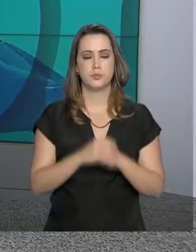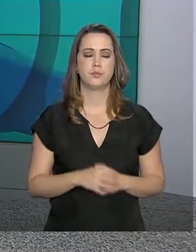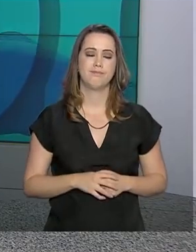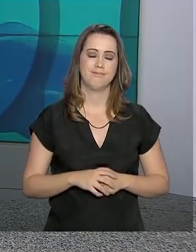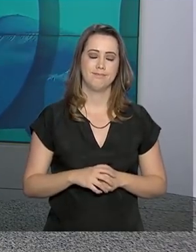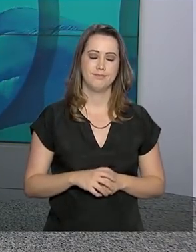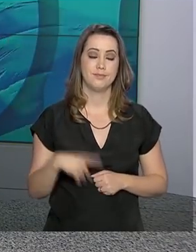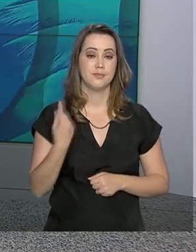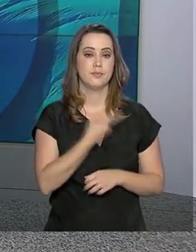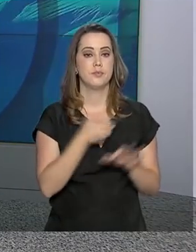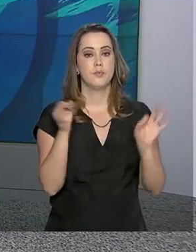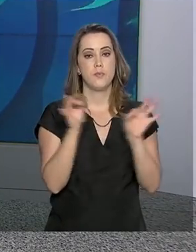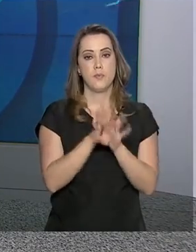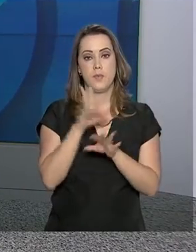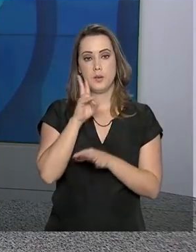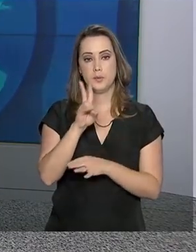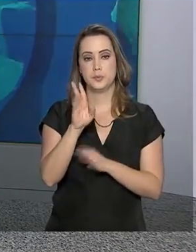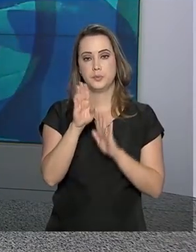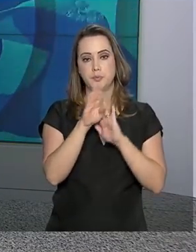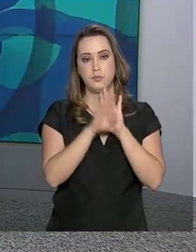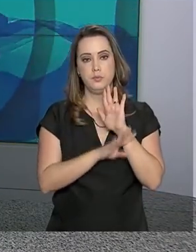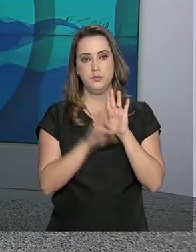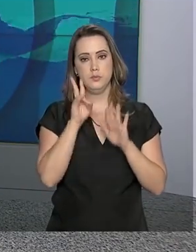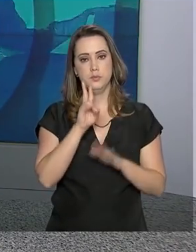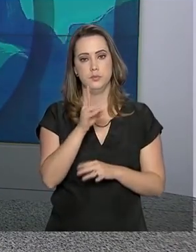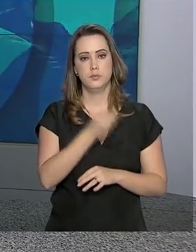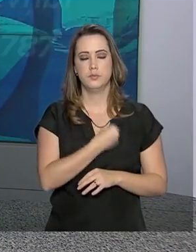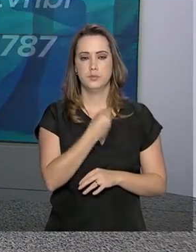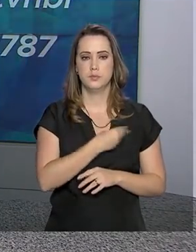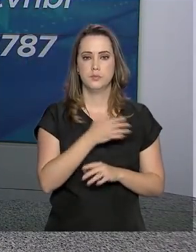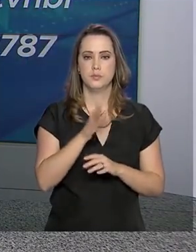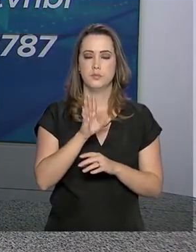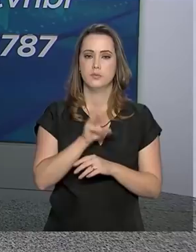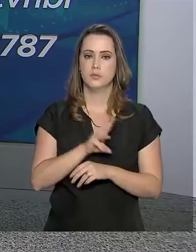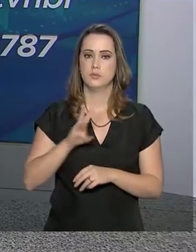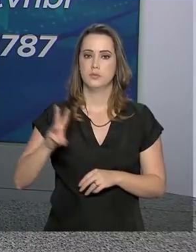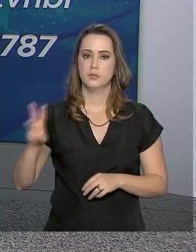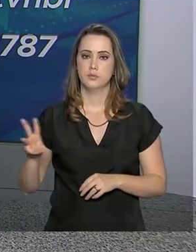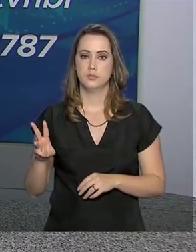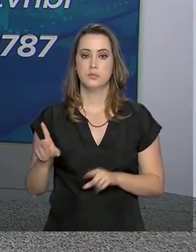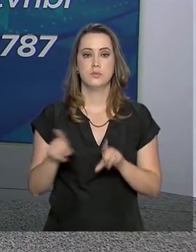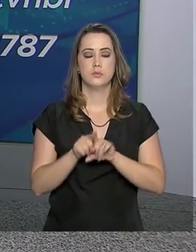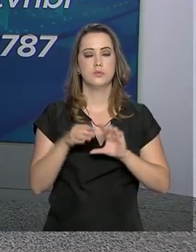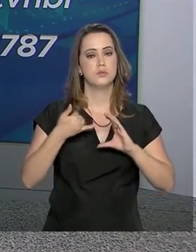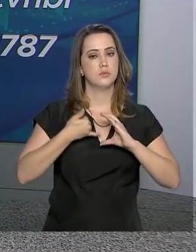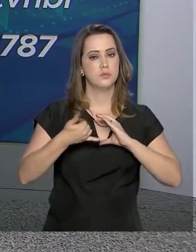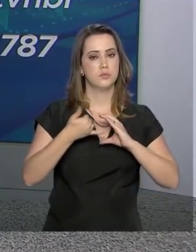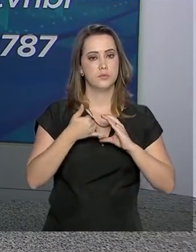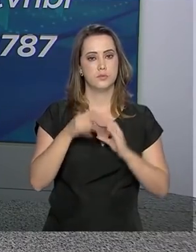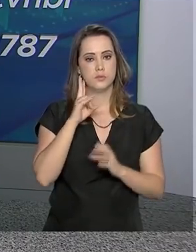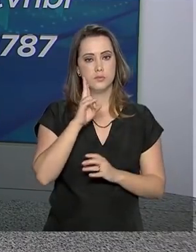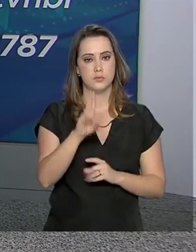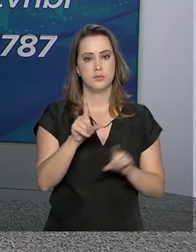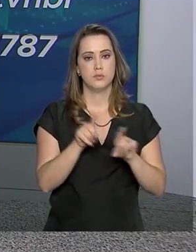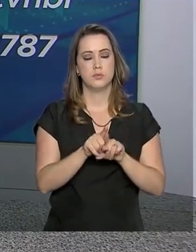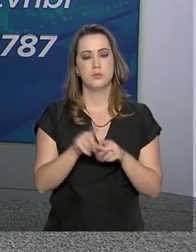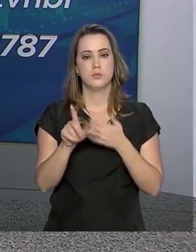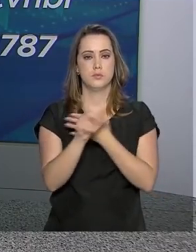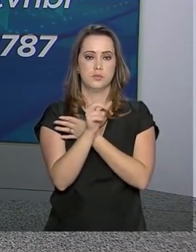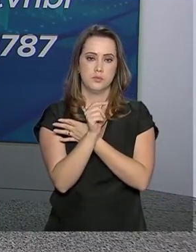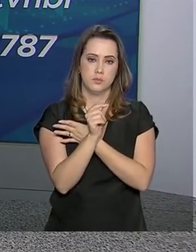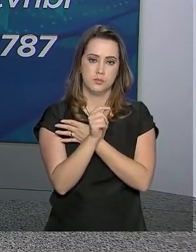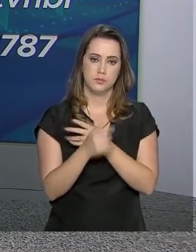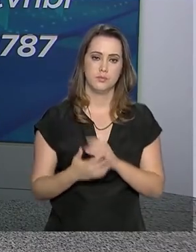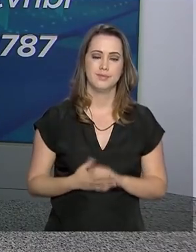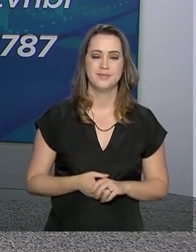Nós ficamos por aqui. Toda a nossa programação vai se acompanhar ao vivo pelo site da NBR e pelo canal no YouTube. Acesse também o